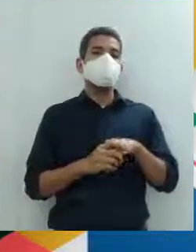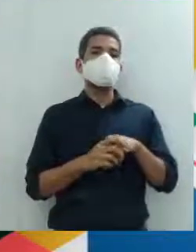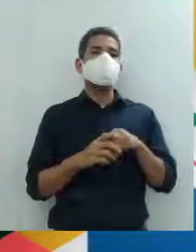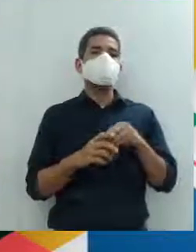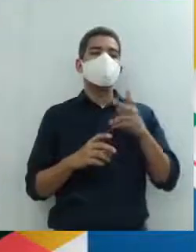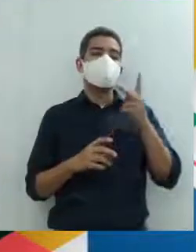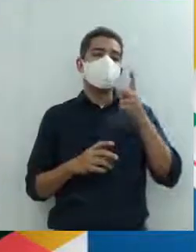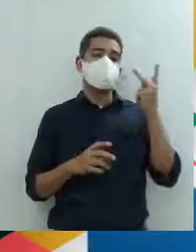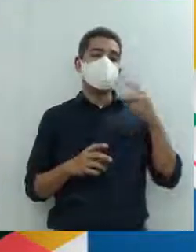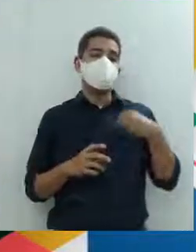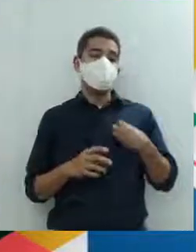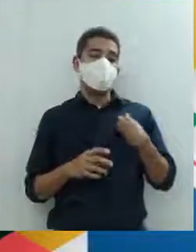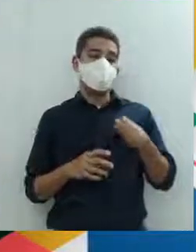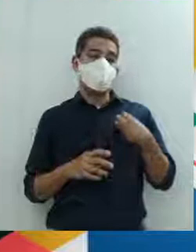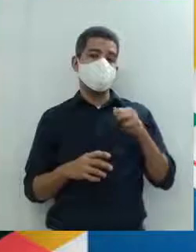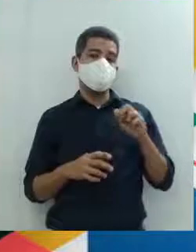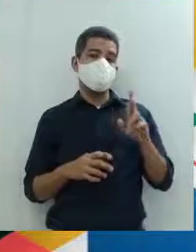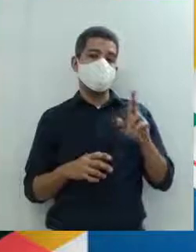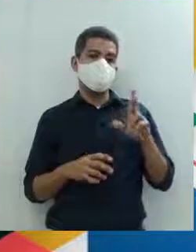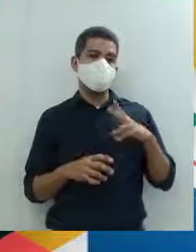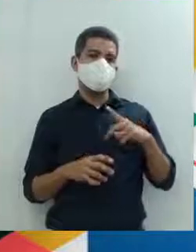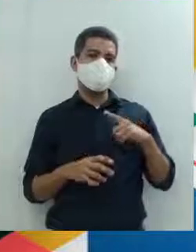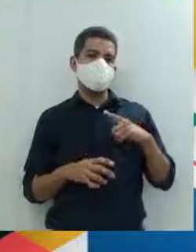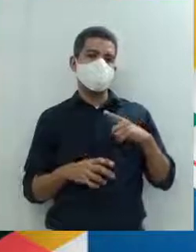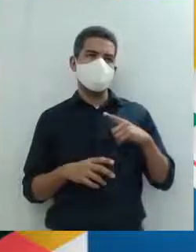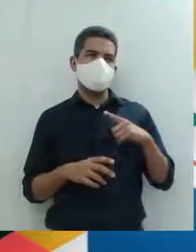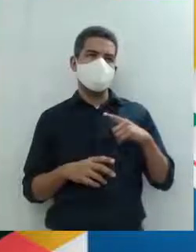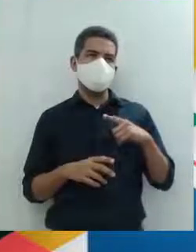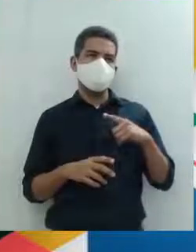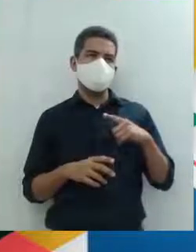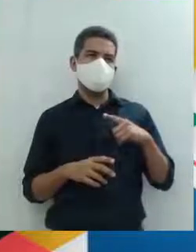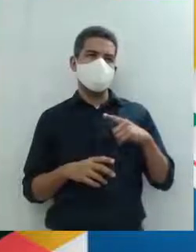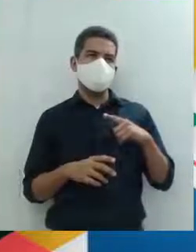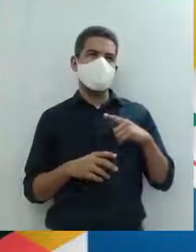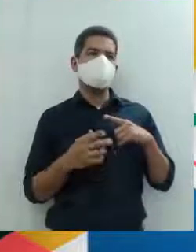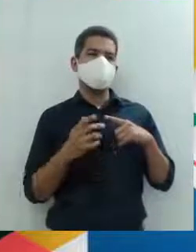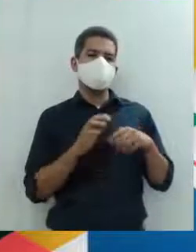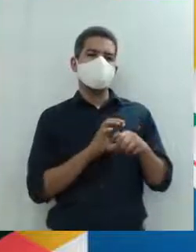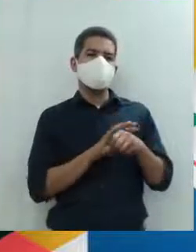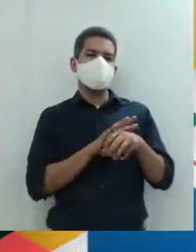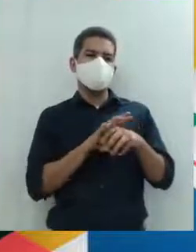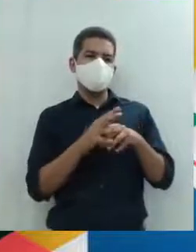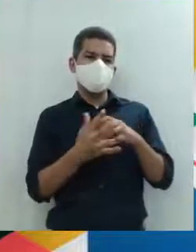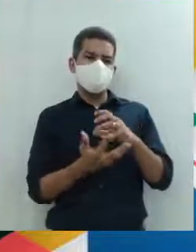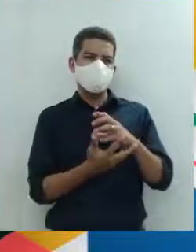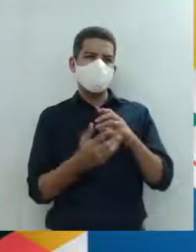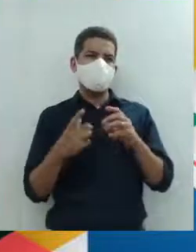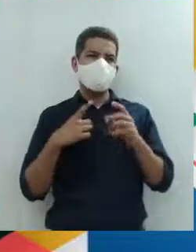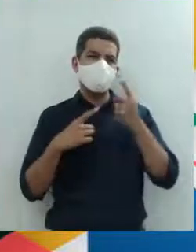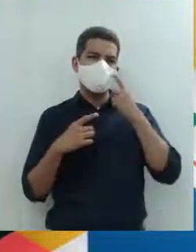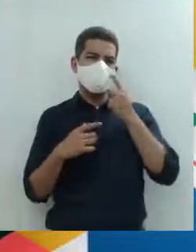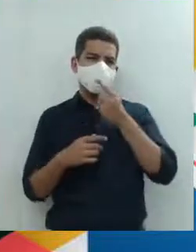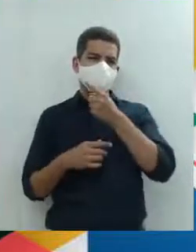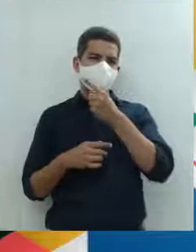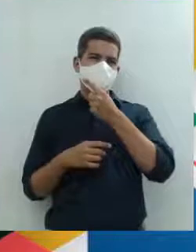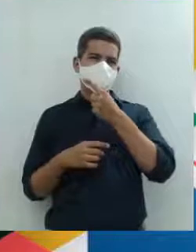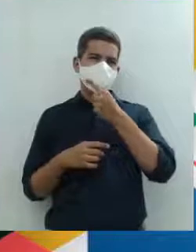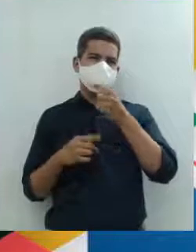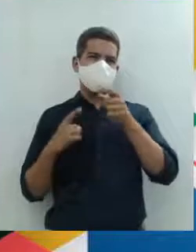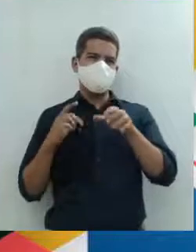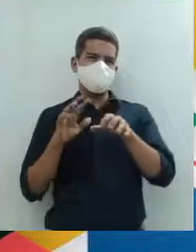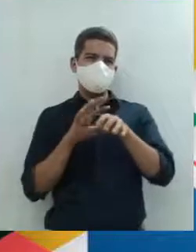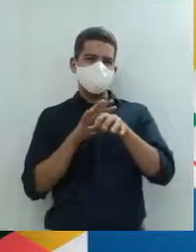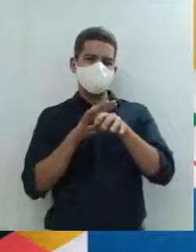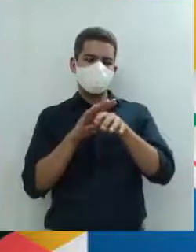vive dentro do ar. E esse ar, ele está ao redor do planeta Terra. Olha a figurinha aí. Tu percebe aí uma